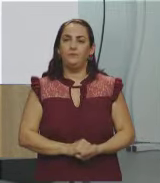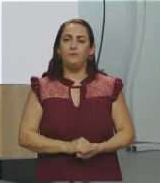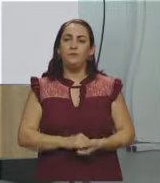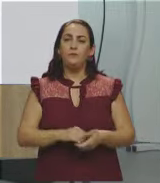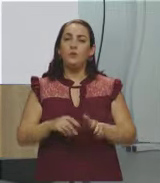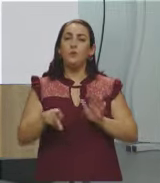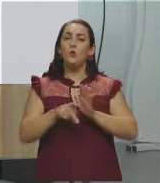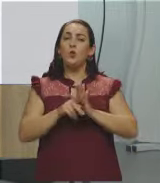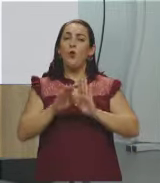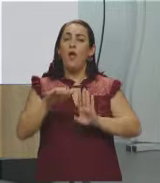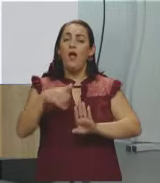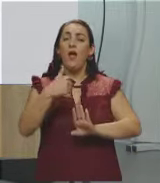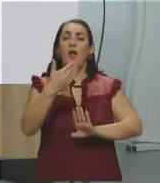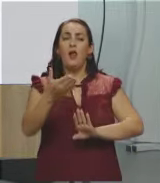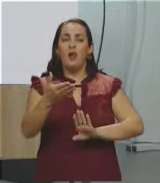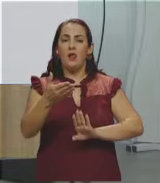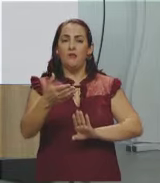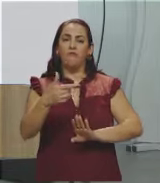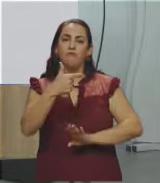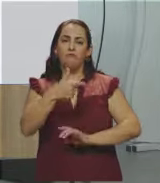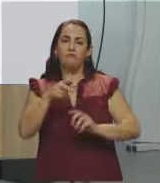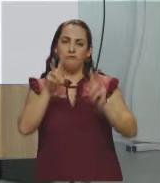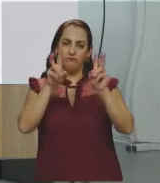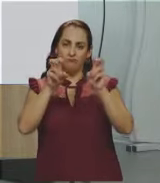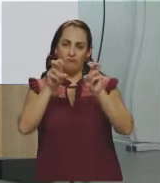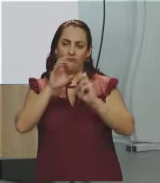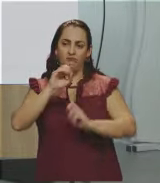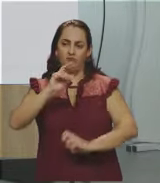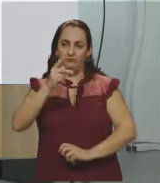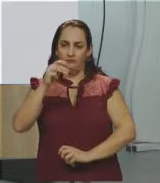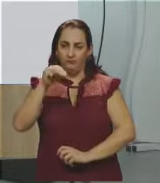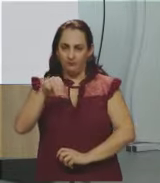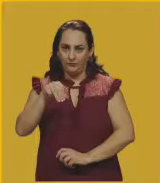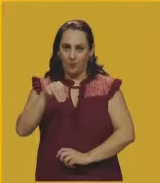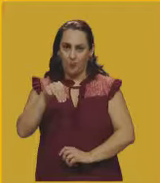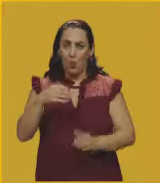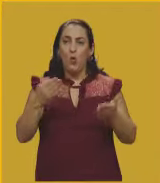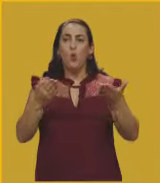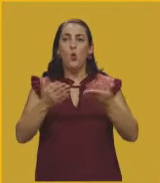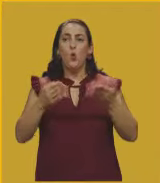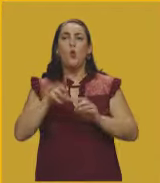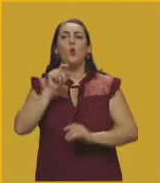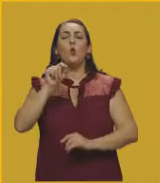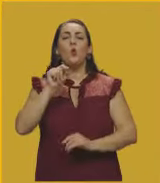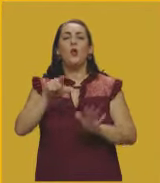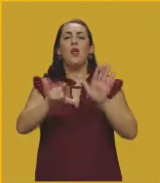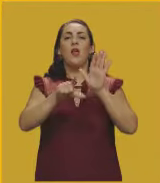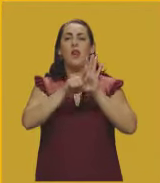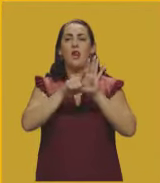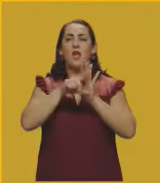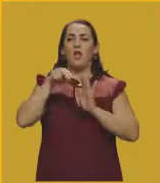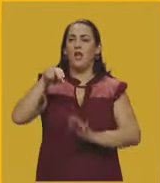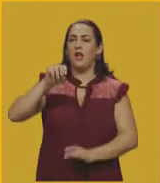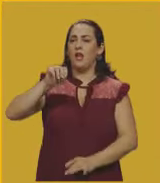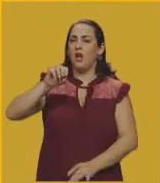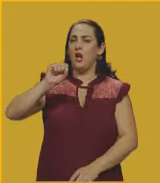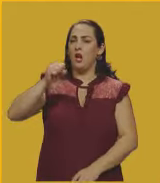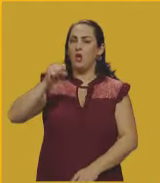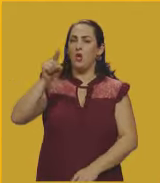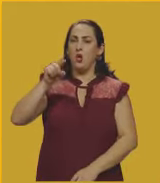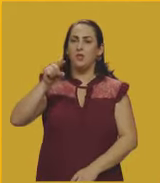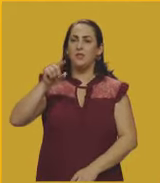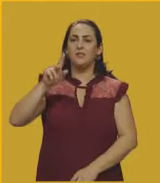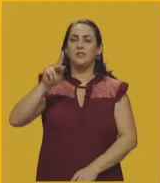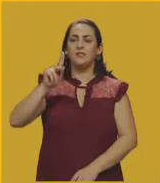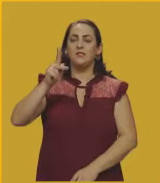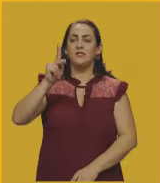da segunda lei de Ohm. Eu quero falar principalmente da lei dos nós de Kirchhoff. Essa lei é muito interessante a